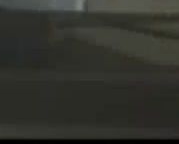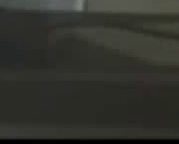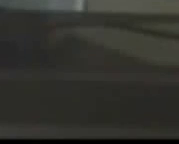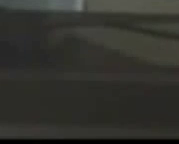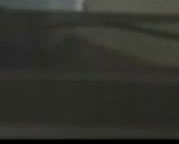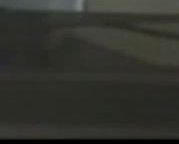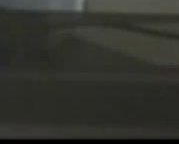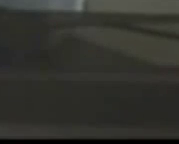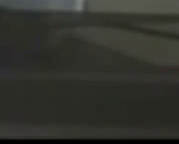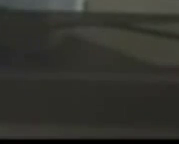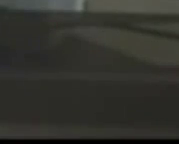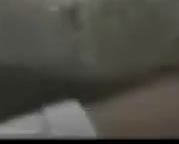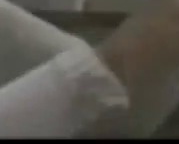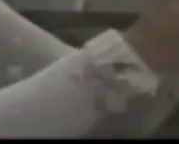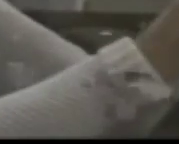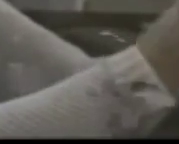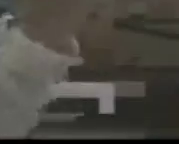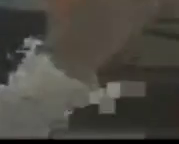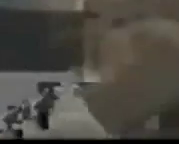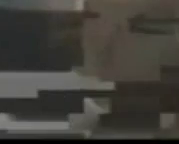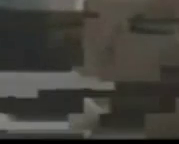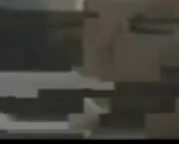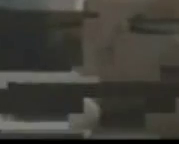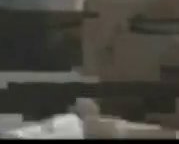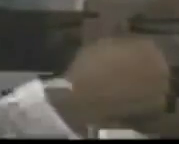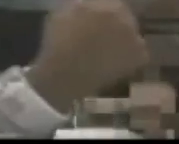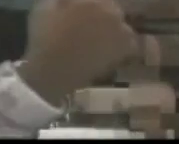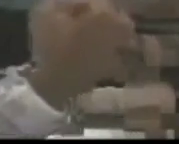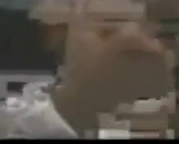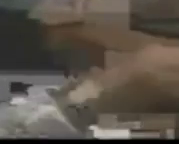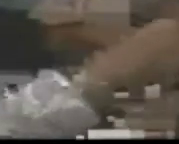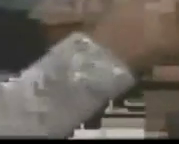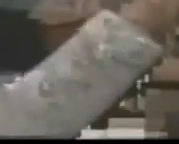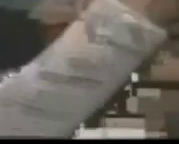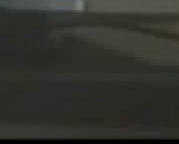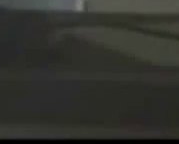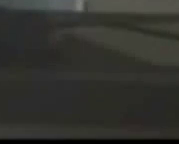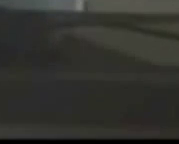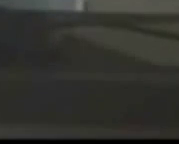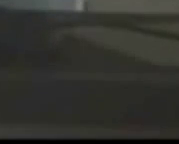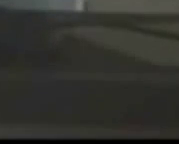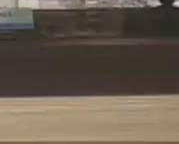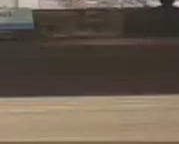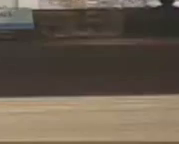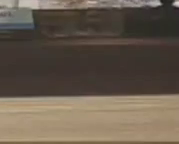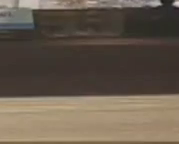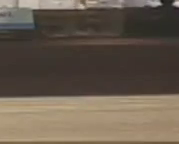católica, evangélica, é o órgão genital masculino na cabeça, igreja católica, evangélica.